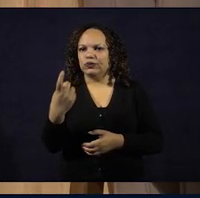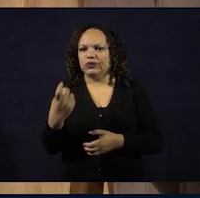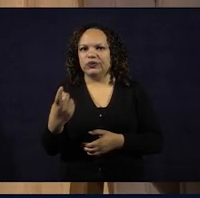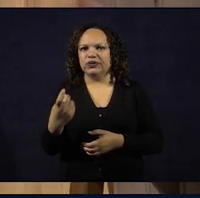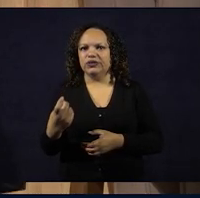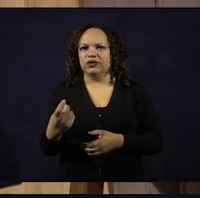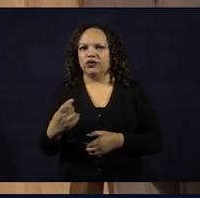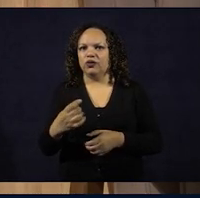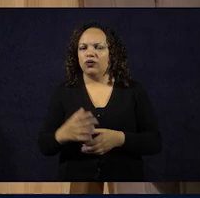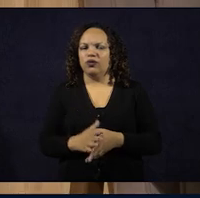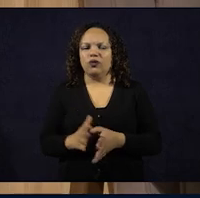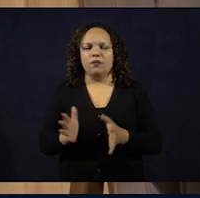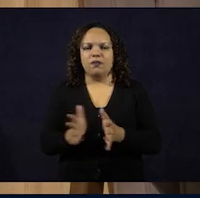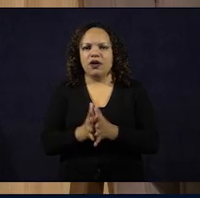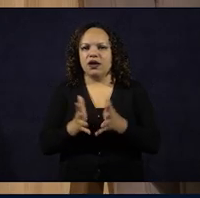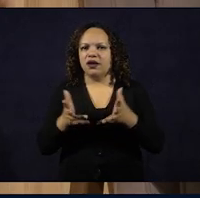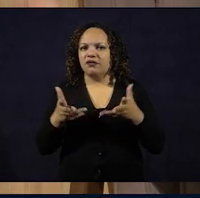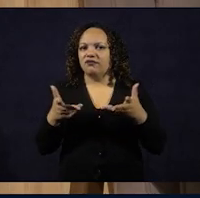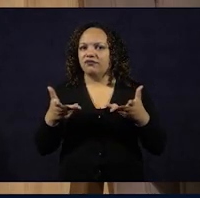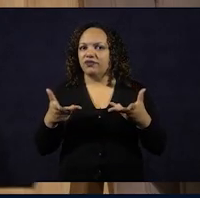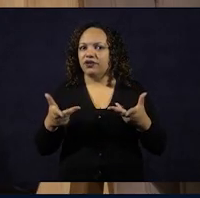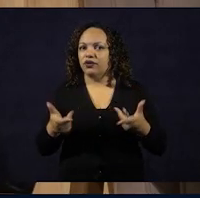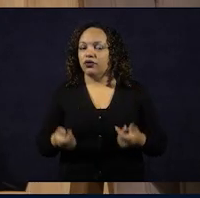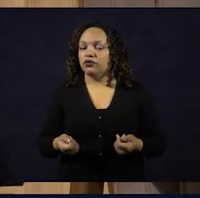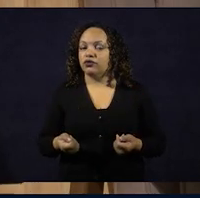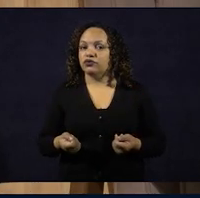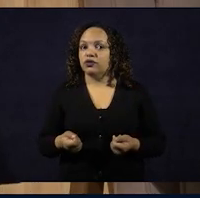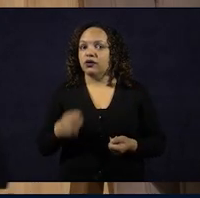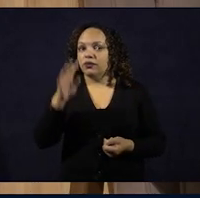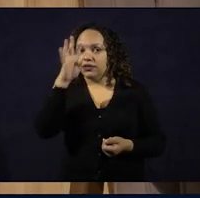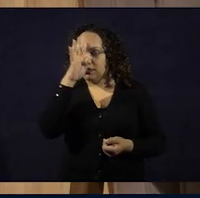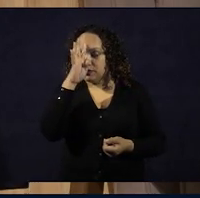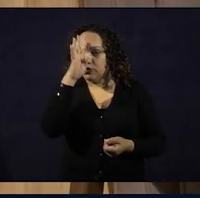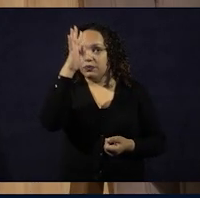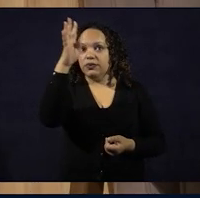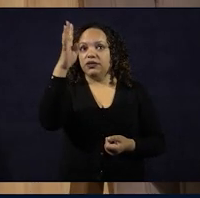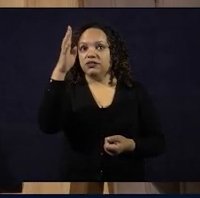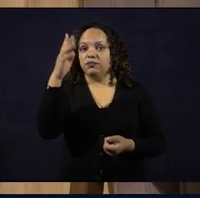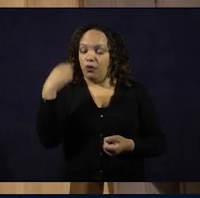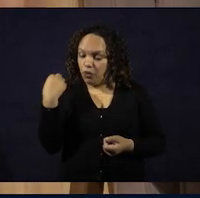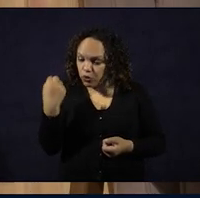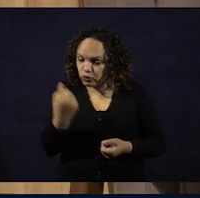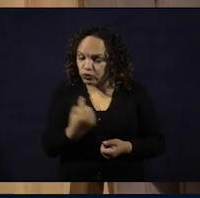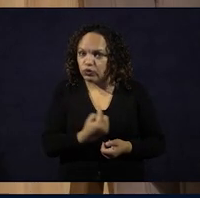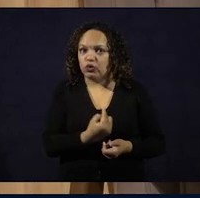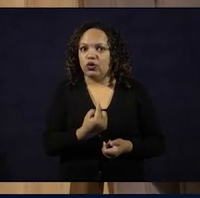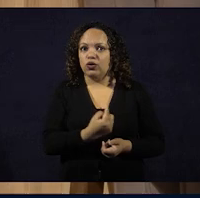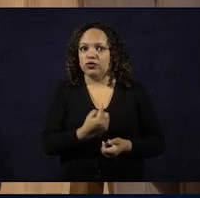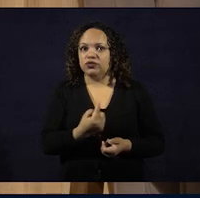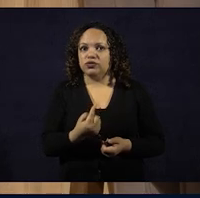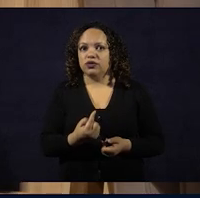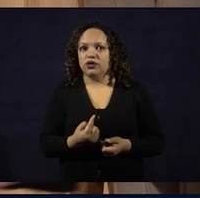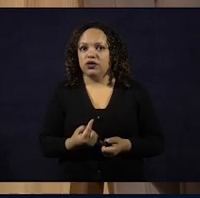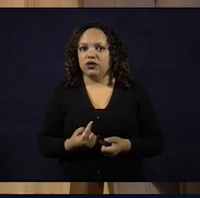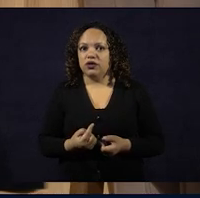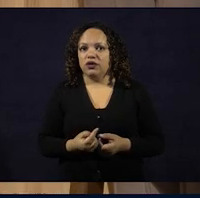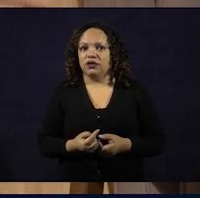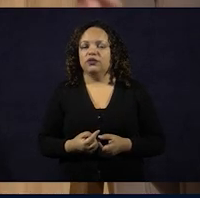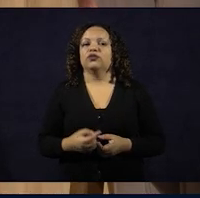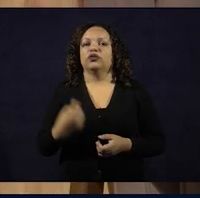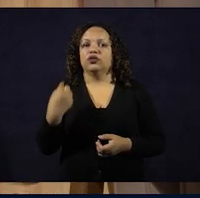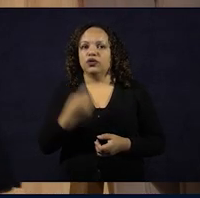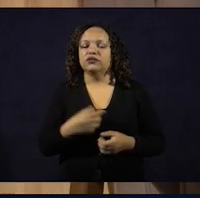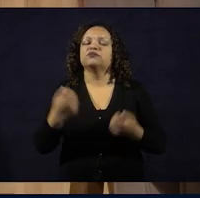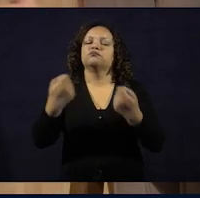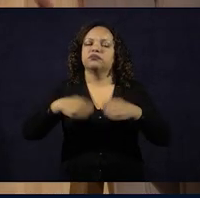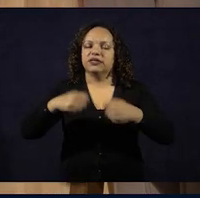distinta de qualquer outro país Então a gente tem que priorizar o que faz sentido para a gente né então nessa hora as leis de mercado vão funcionar Então acho que